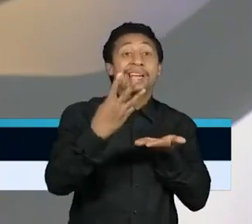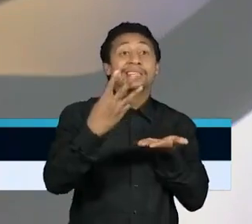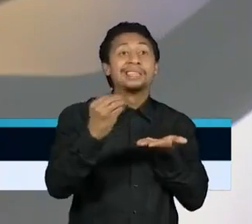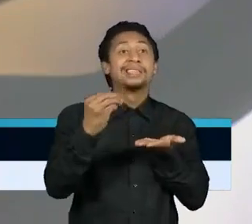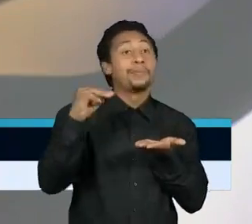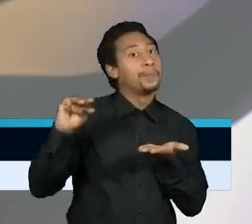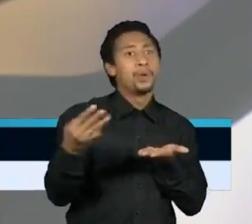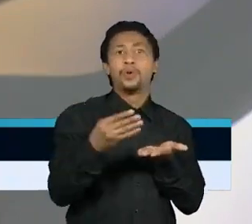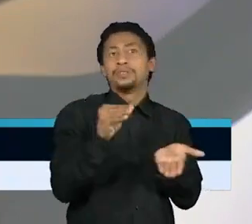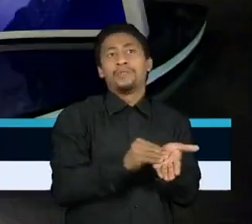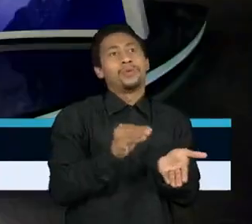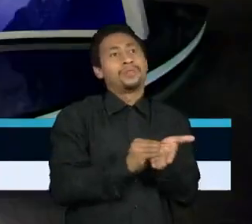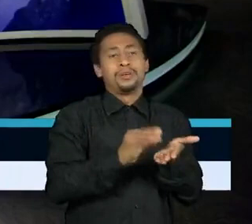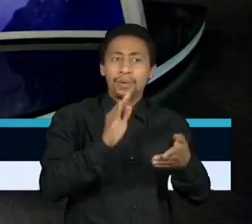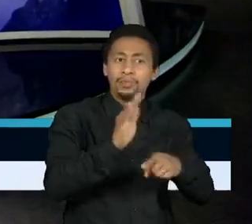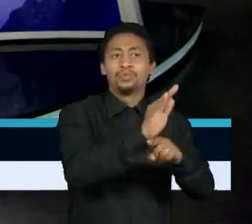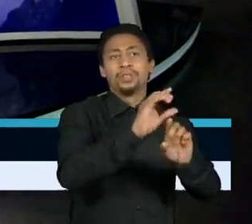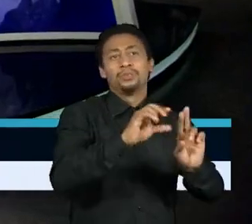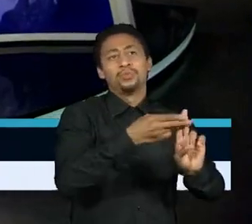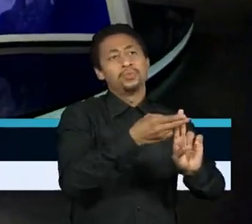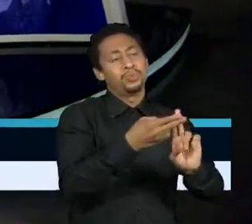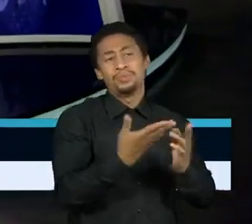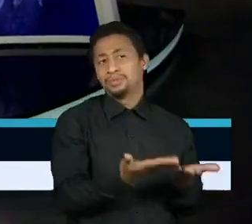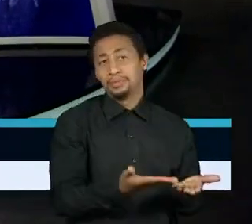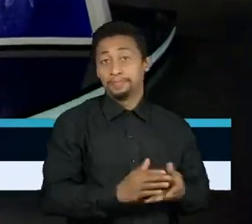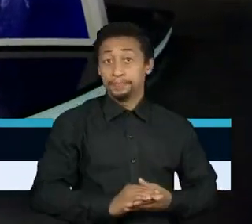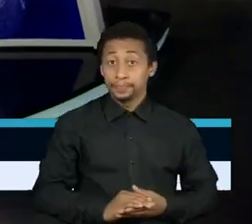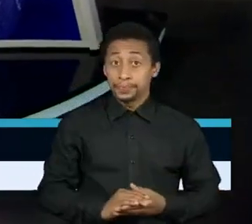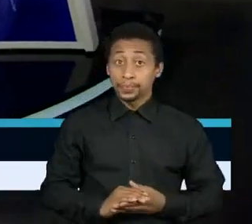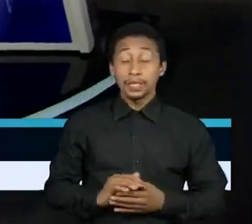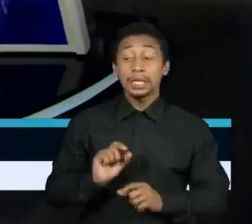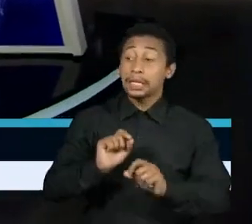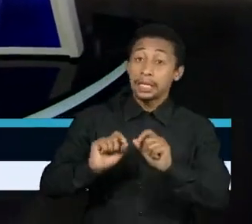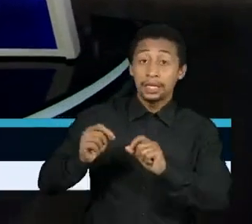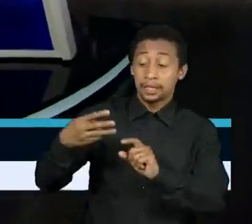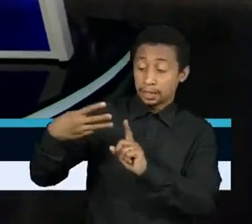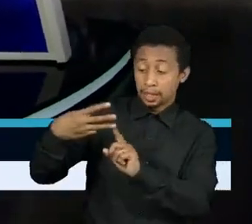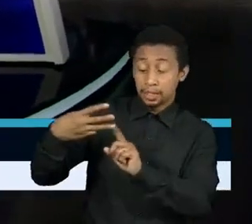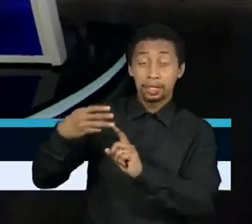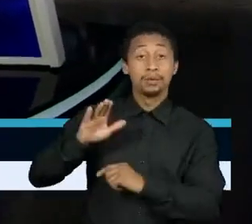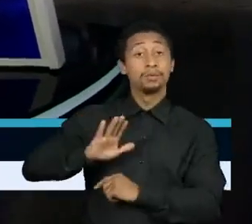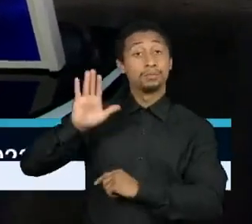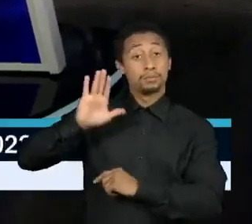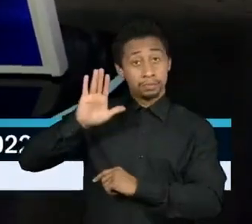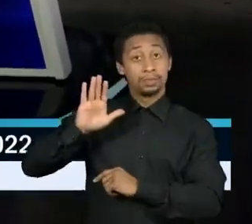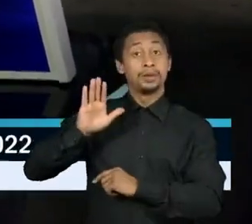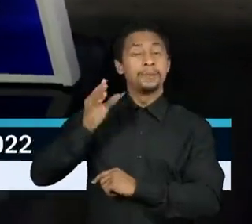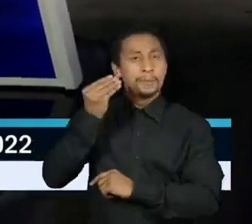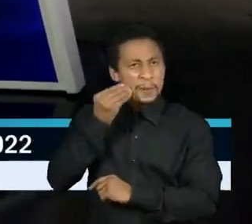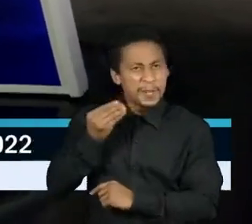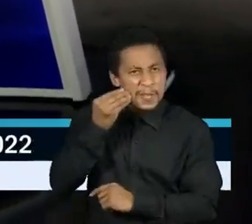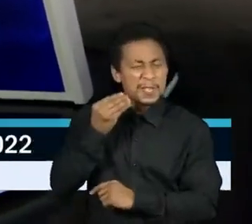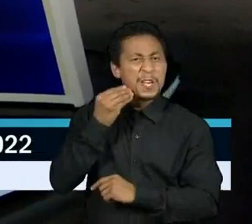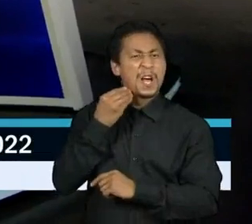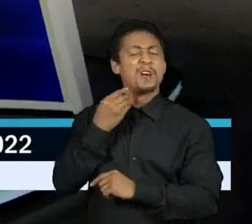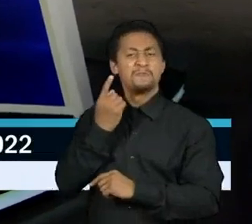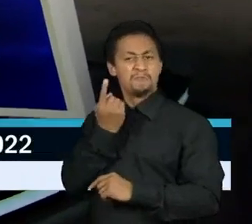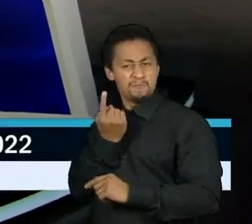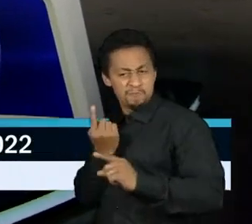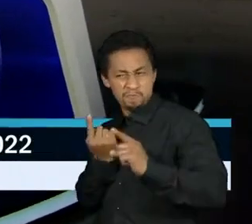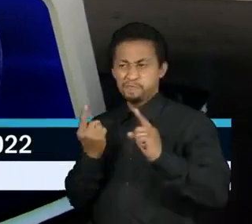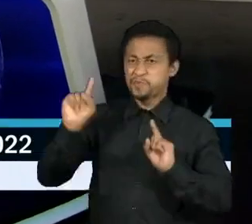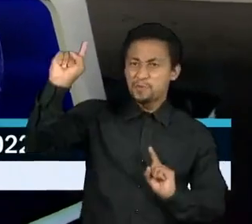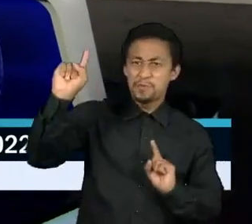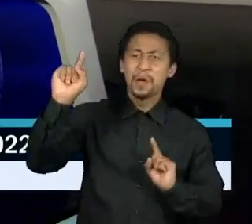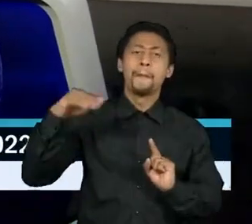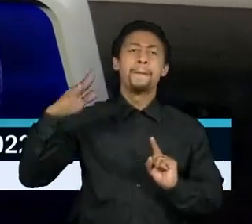dessa forma. Quais candidaturas de terceira via teriam fôlego, na sua opinião, capaz para tentar romper a polarização entre